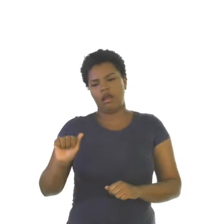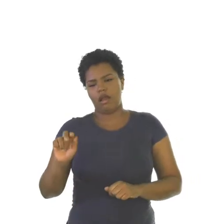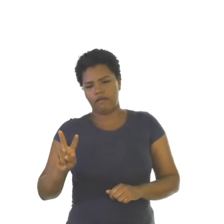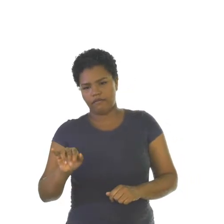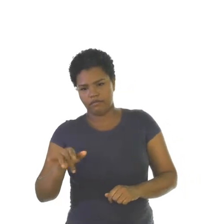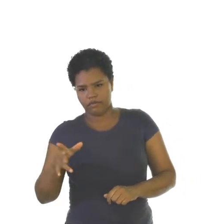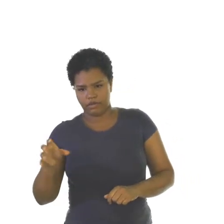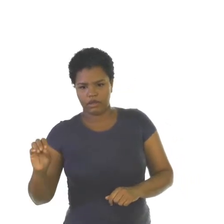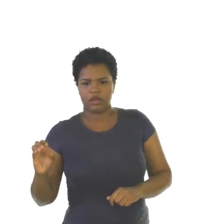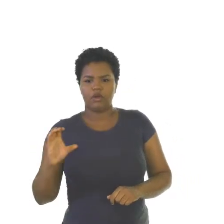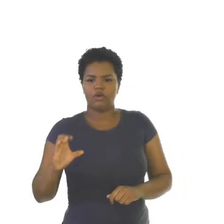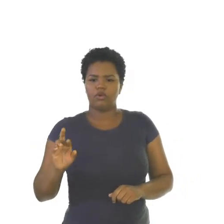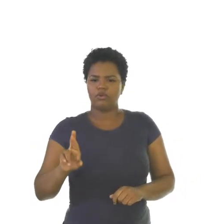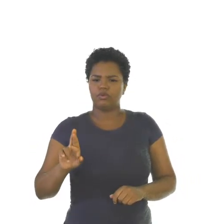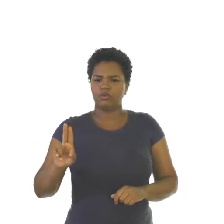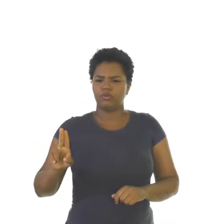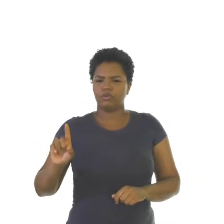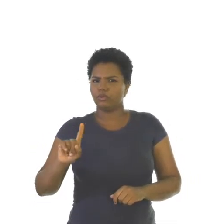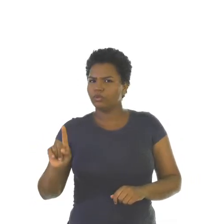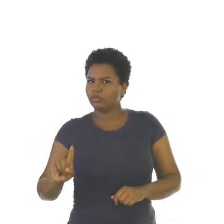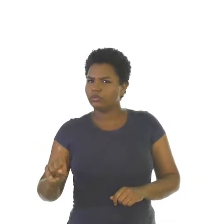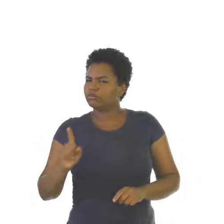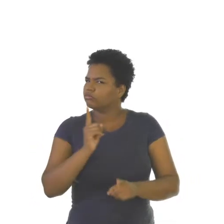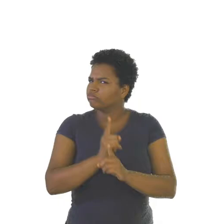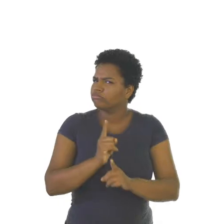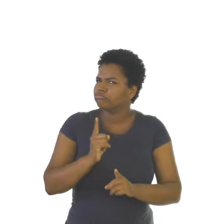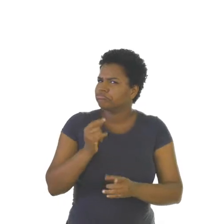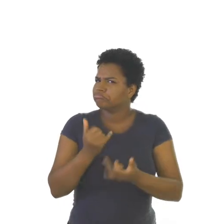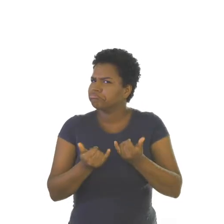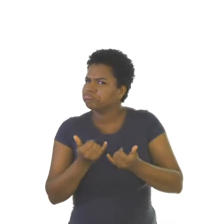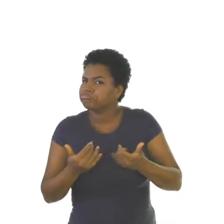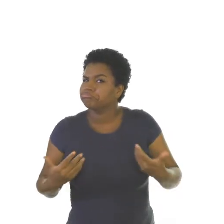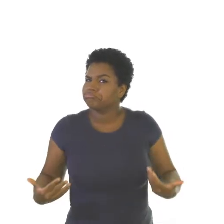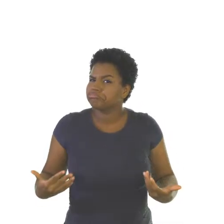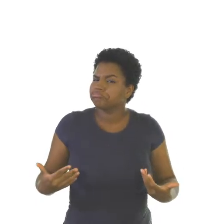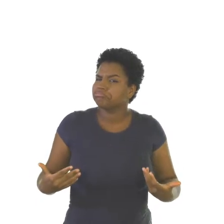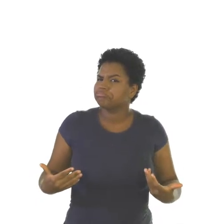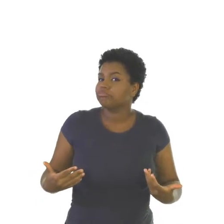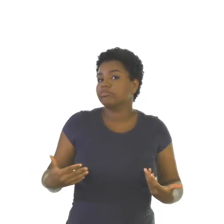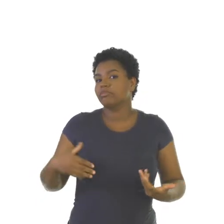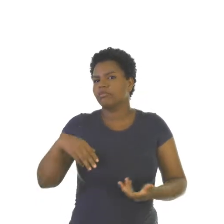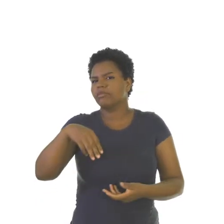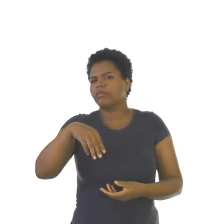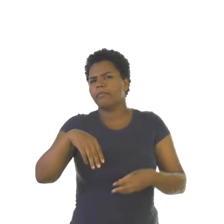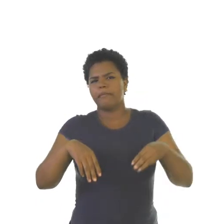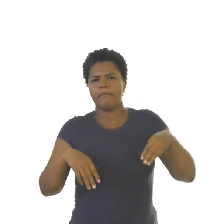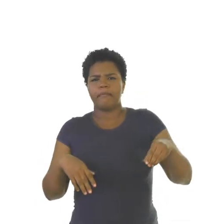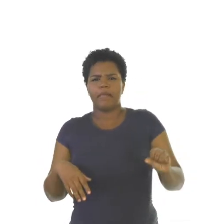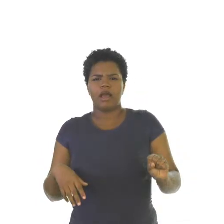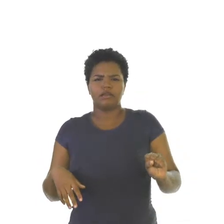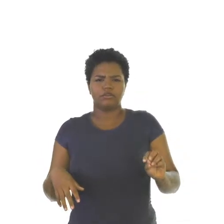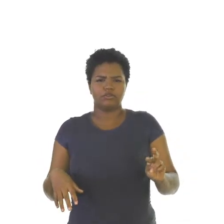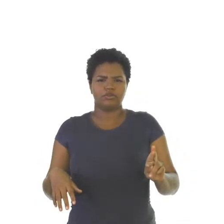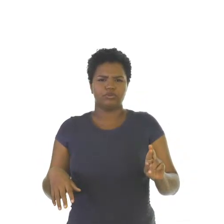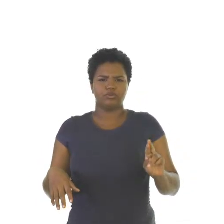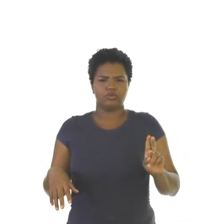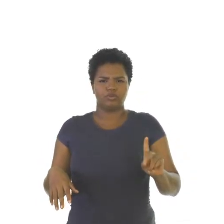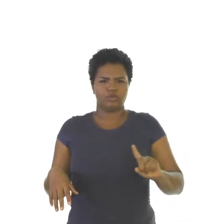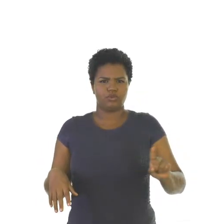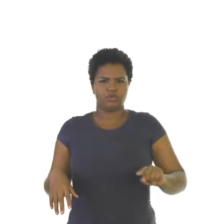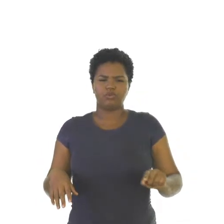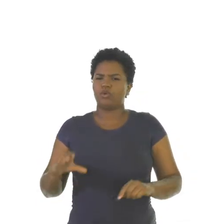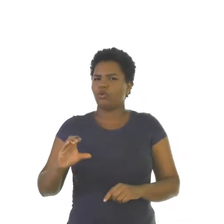tio, cruz. Achou algo parecido? Mastruz, cruz. Muito bem.